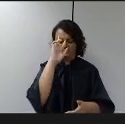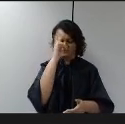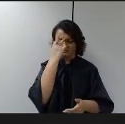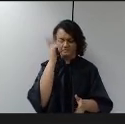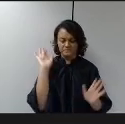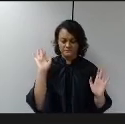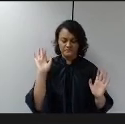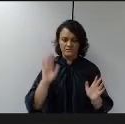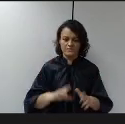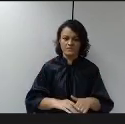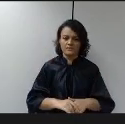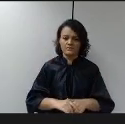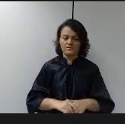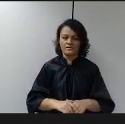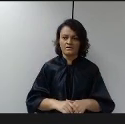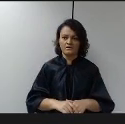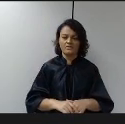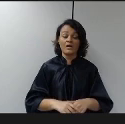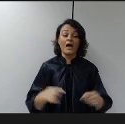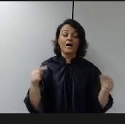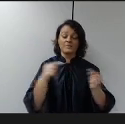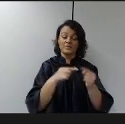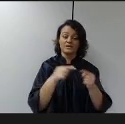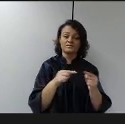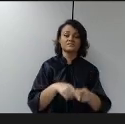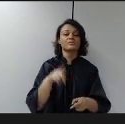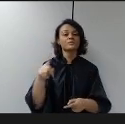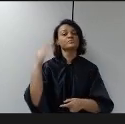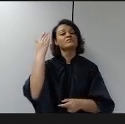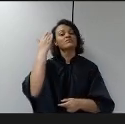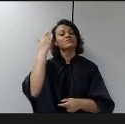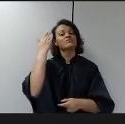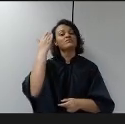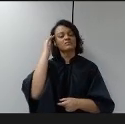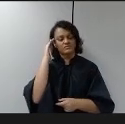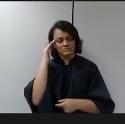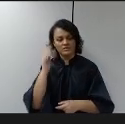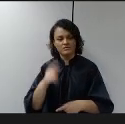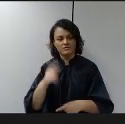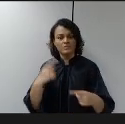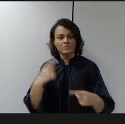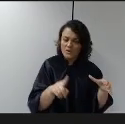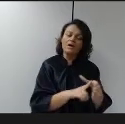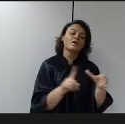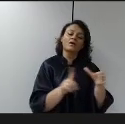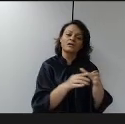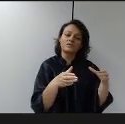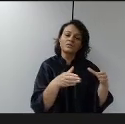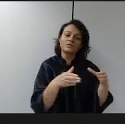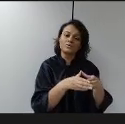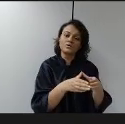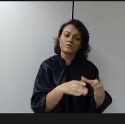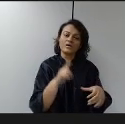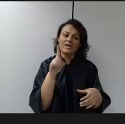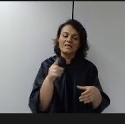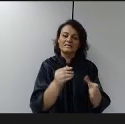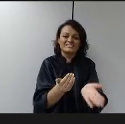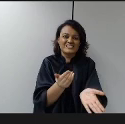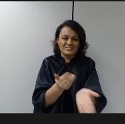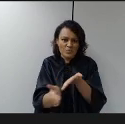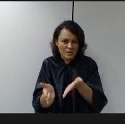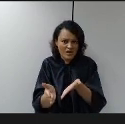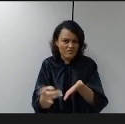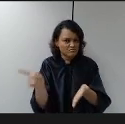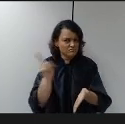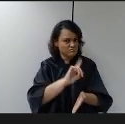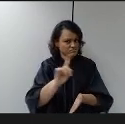a aplicação de tal entendimento, porque os impedrantes sequer são considerados excedentes, tendo em